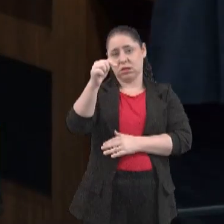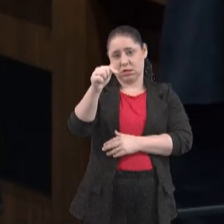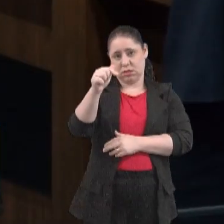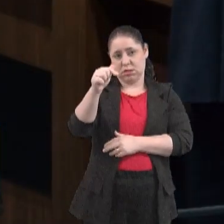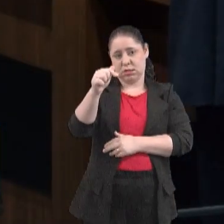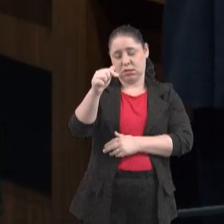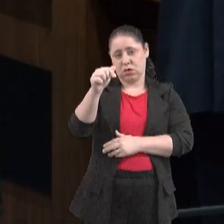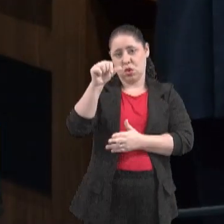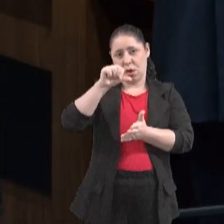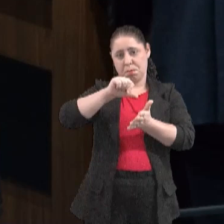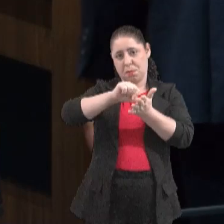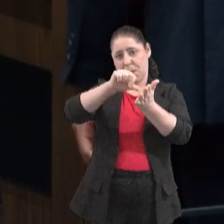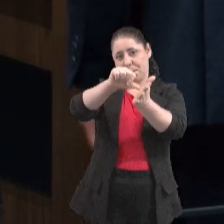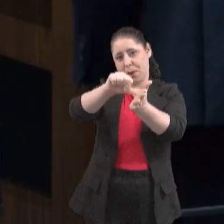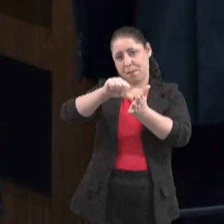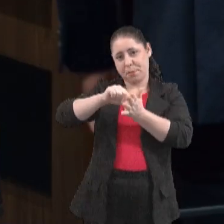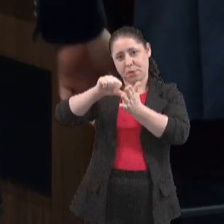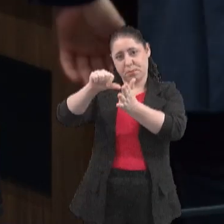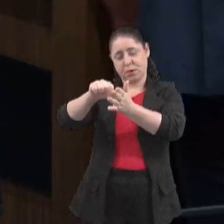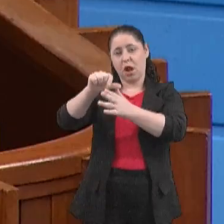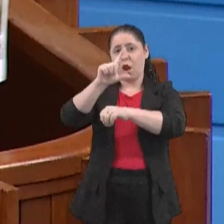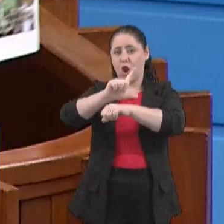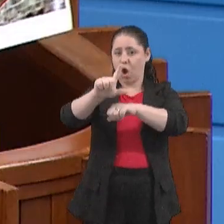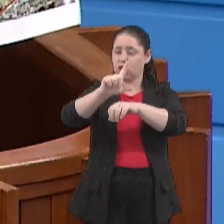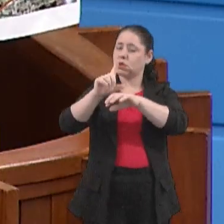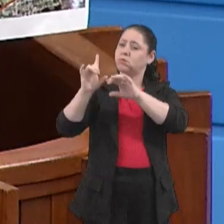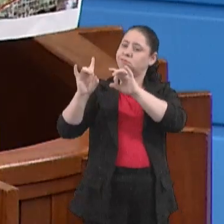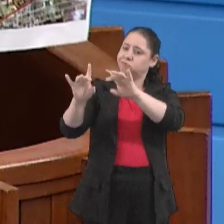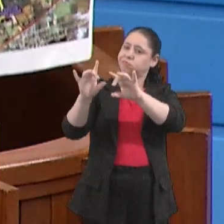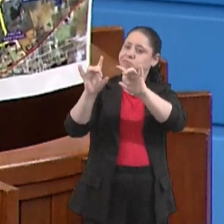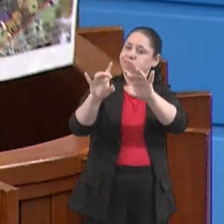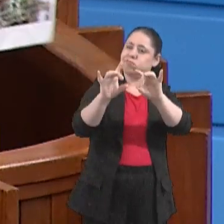537 unidades comerciais,